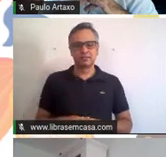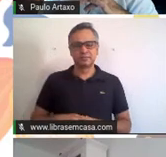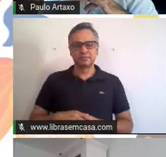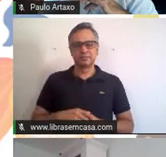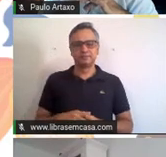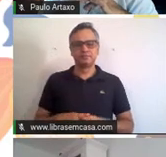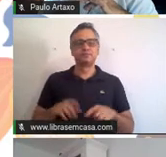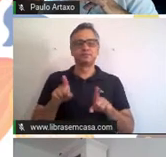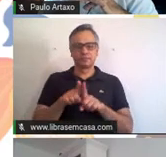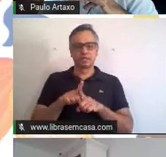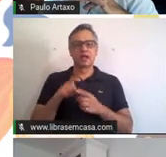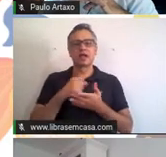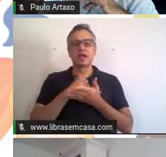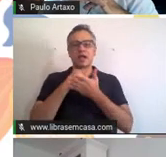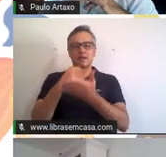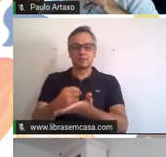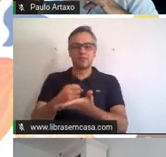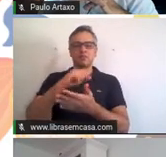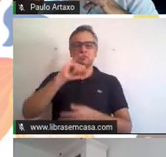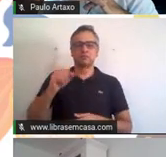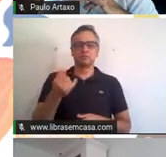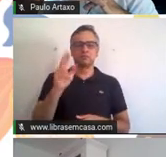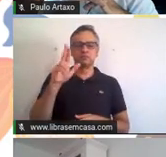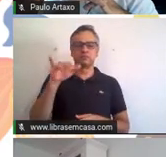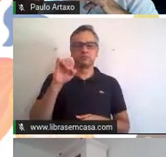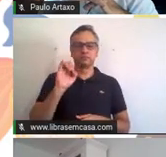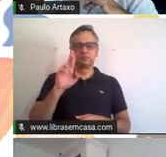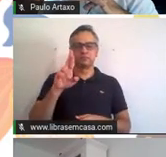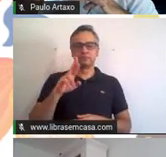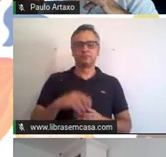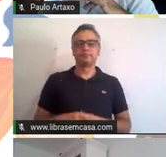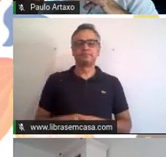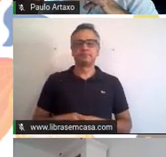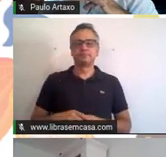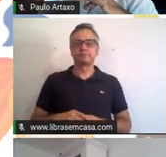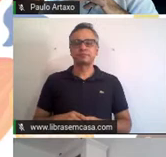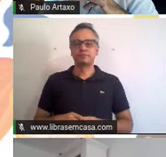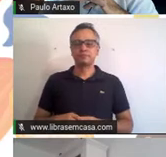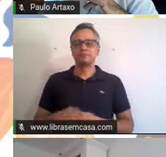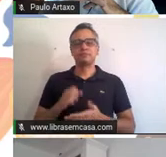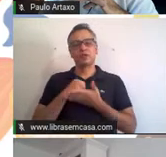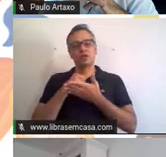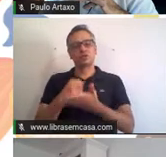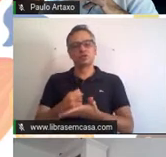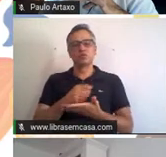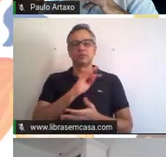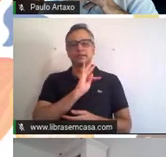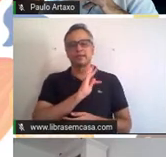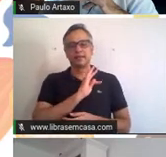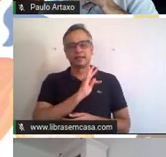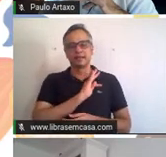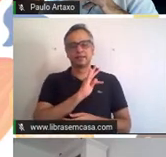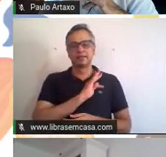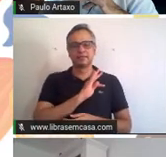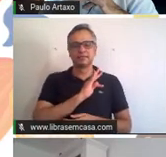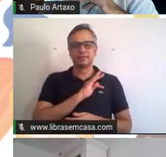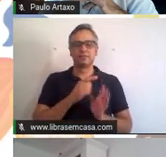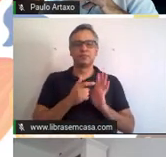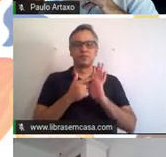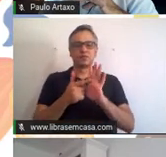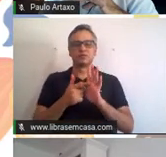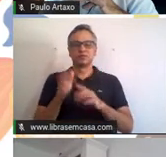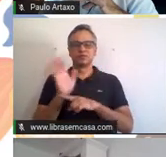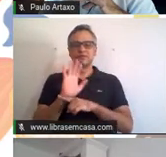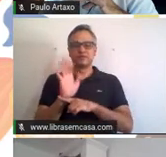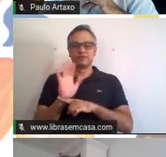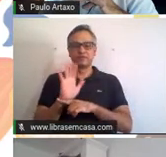o apoio do Júnior, da agência Dudes, que ajudou a gente com a parte técnica aí, mostrando o vídeo da Soledad